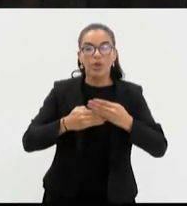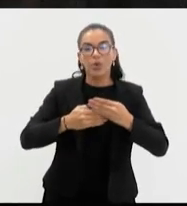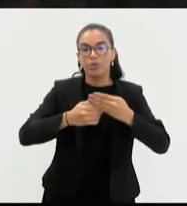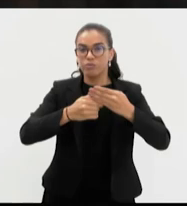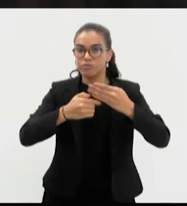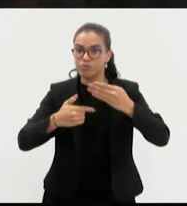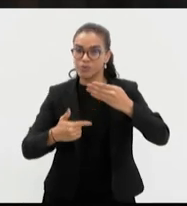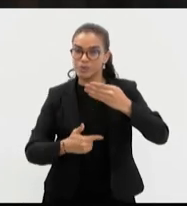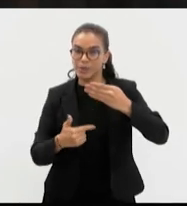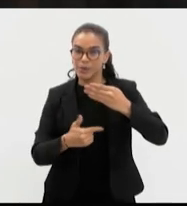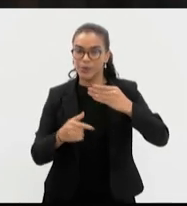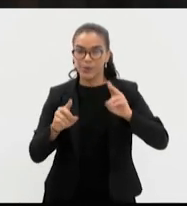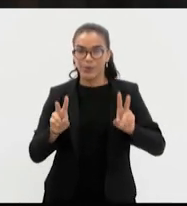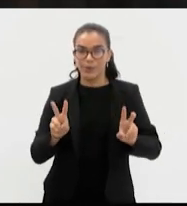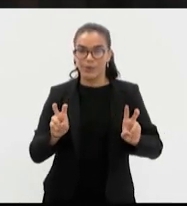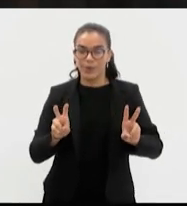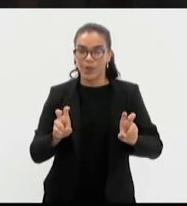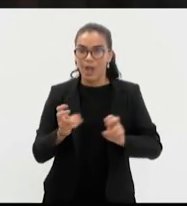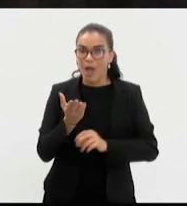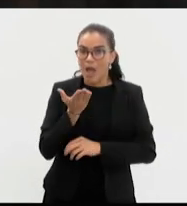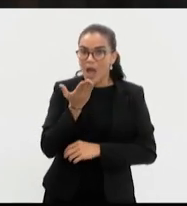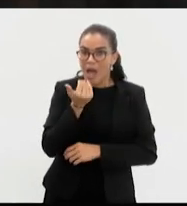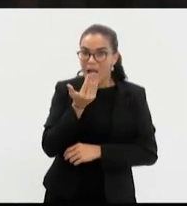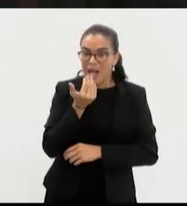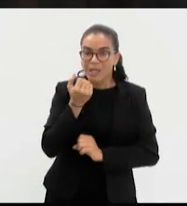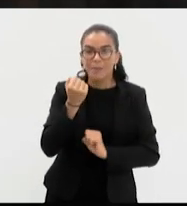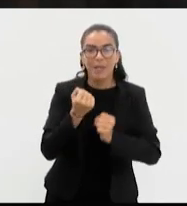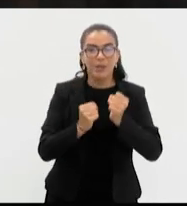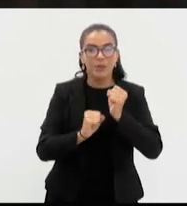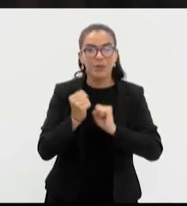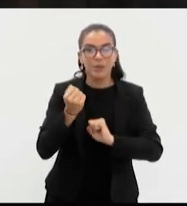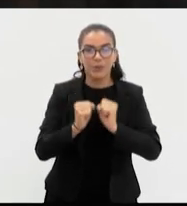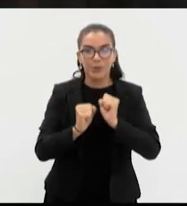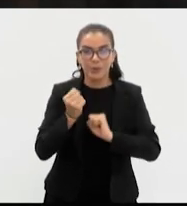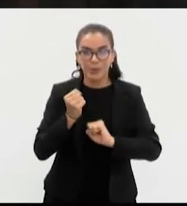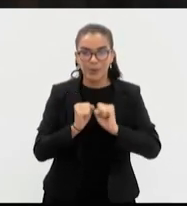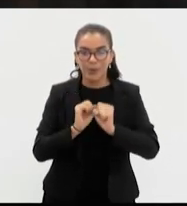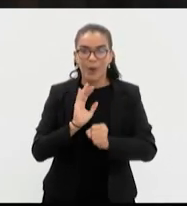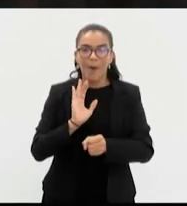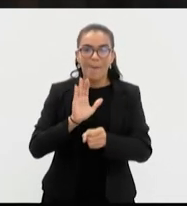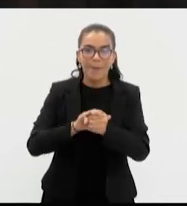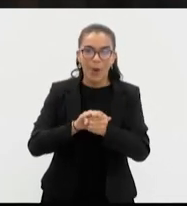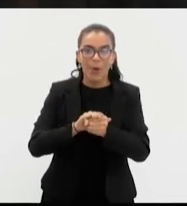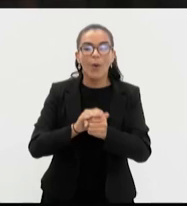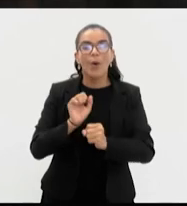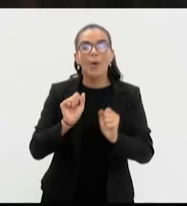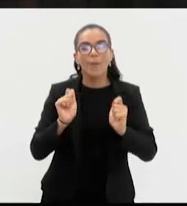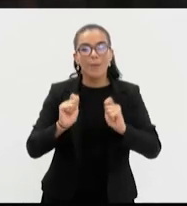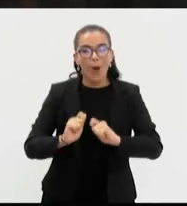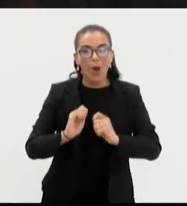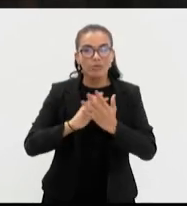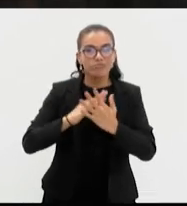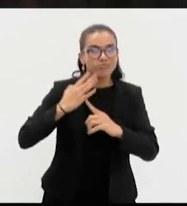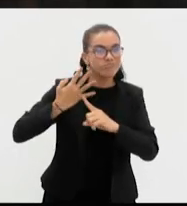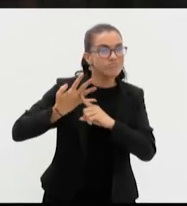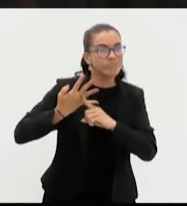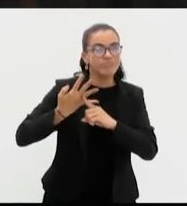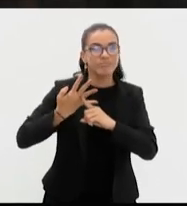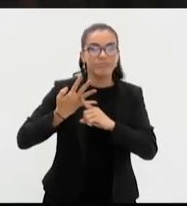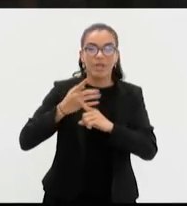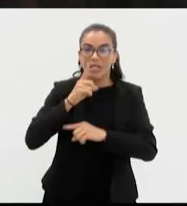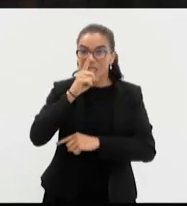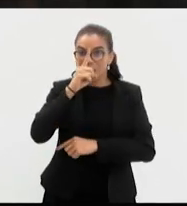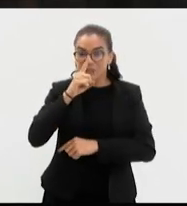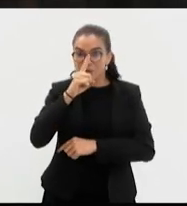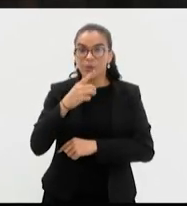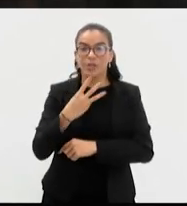subtítulo alimentos Ultra processados podem elevar o risco de